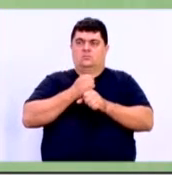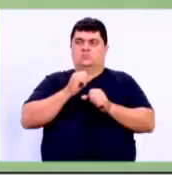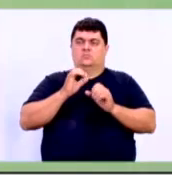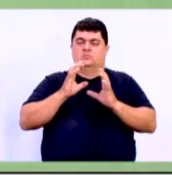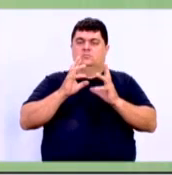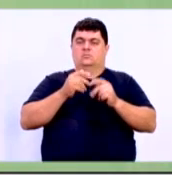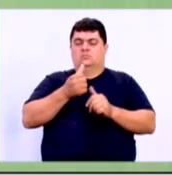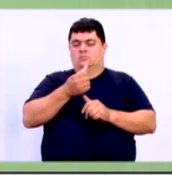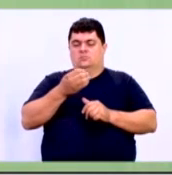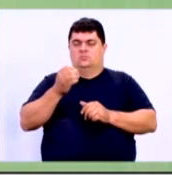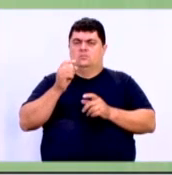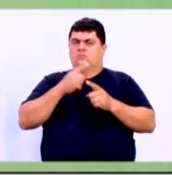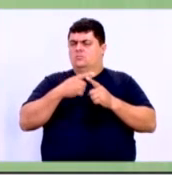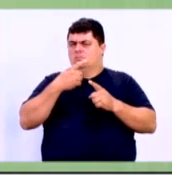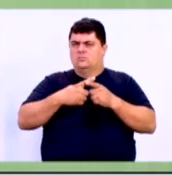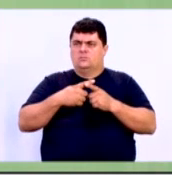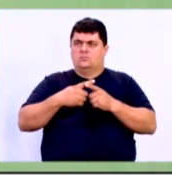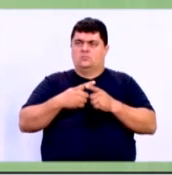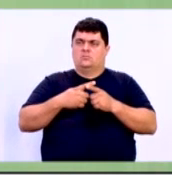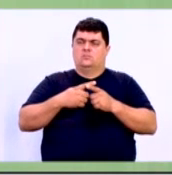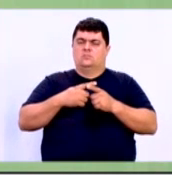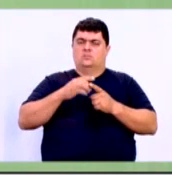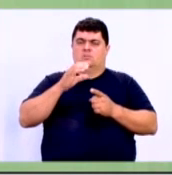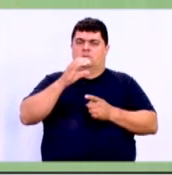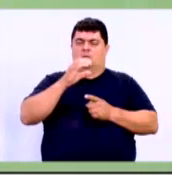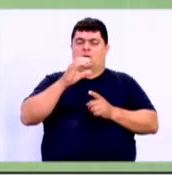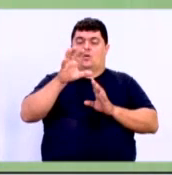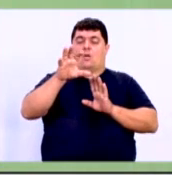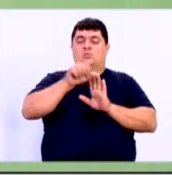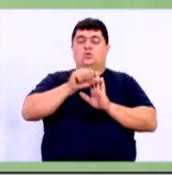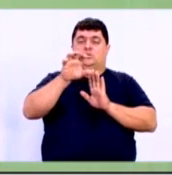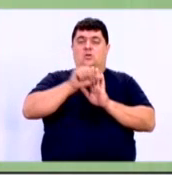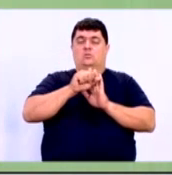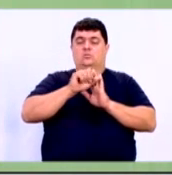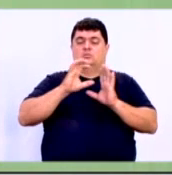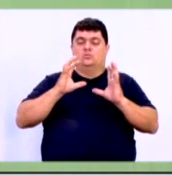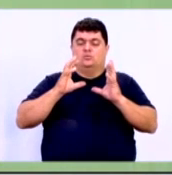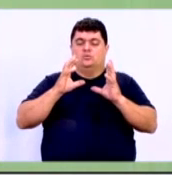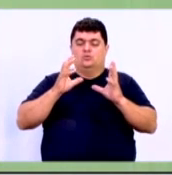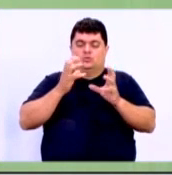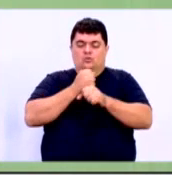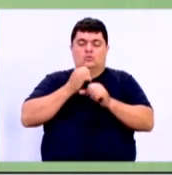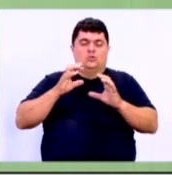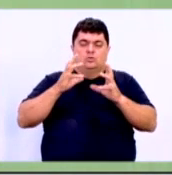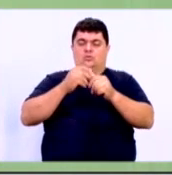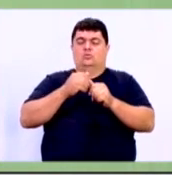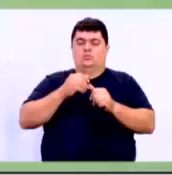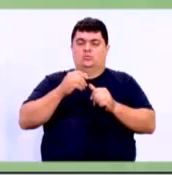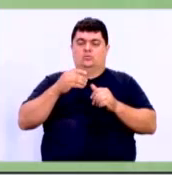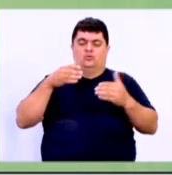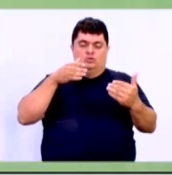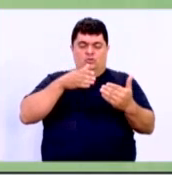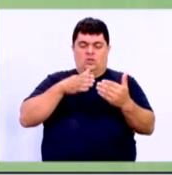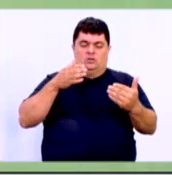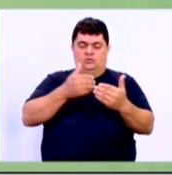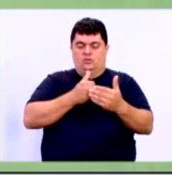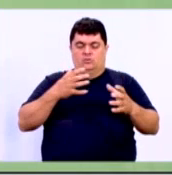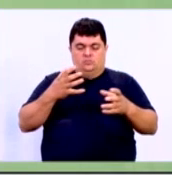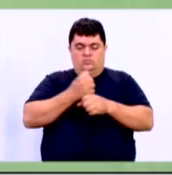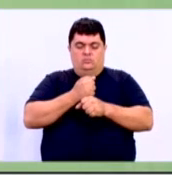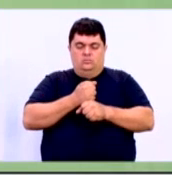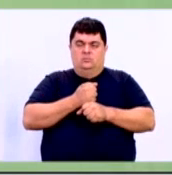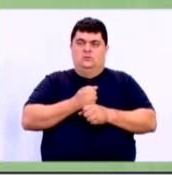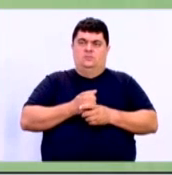mil. Por quê, professor? Custeio por absorção. Somamos todos os custos, direto e indireto, lembra? Isso mesmo.